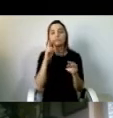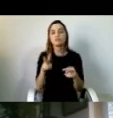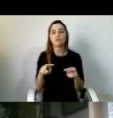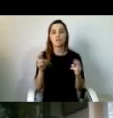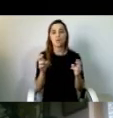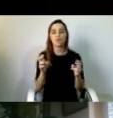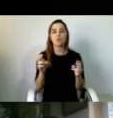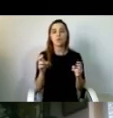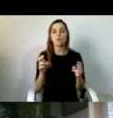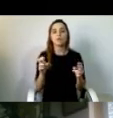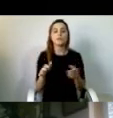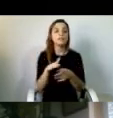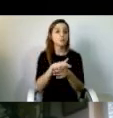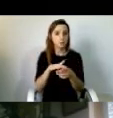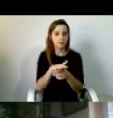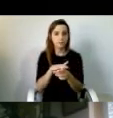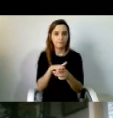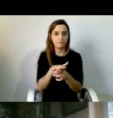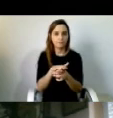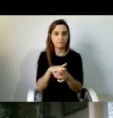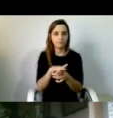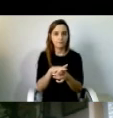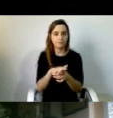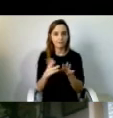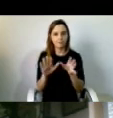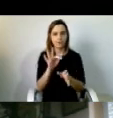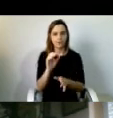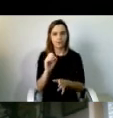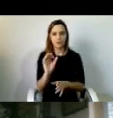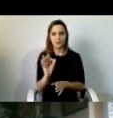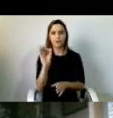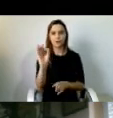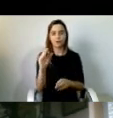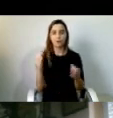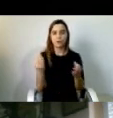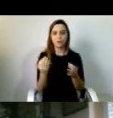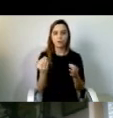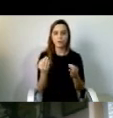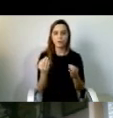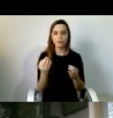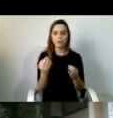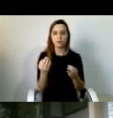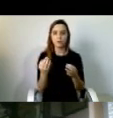uma situação em que cerca de 40% terão completado o terceiro ciclo